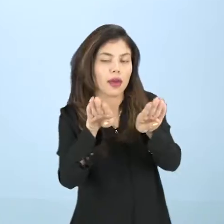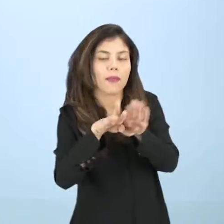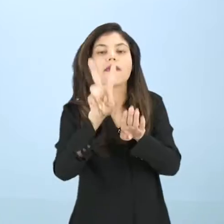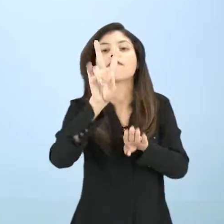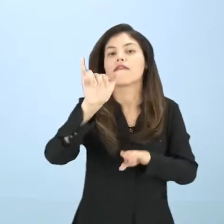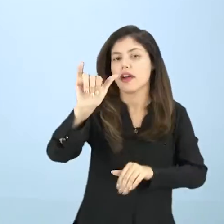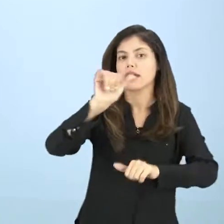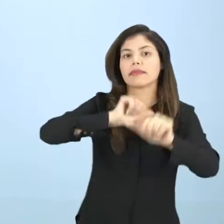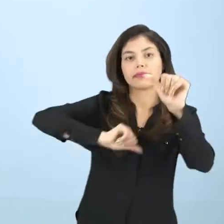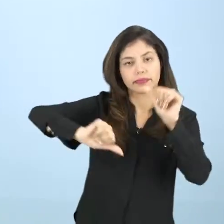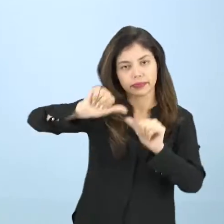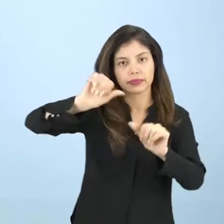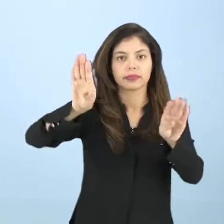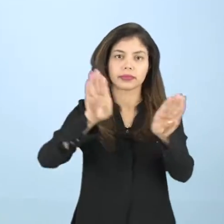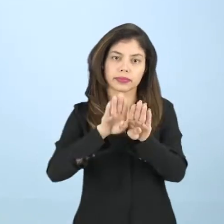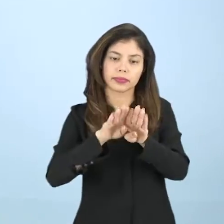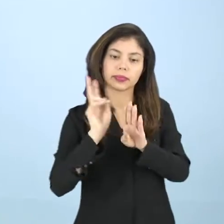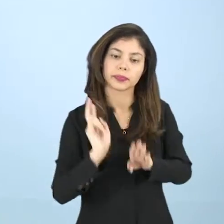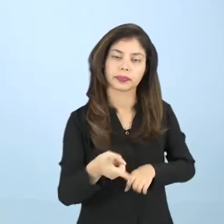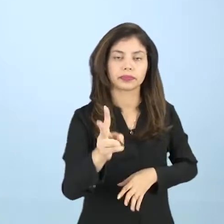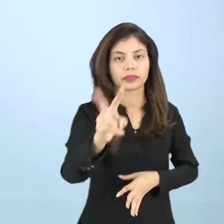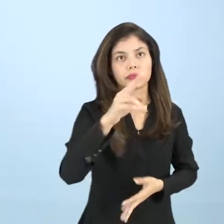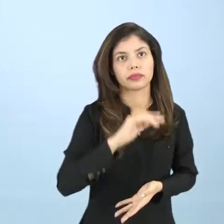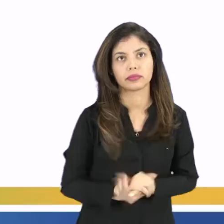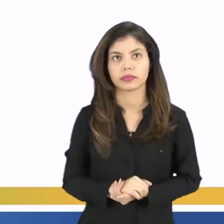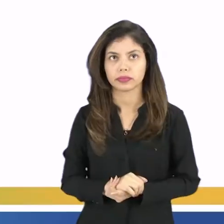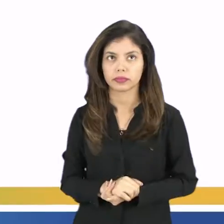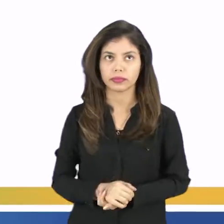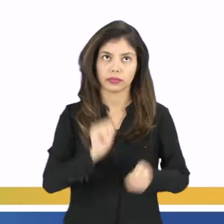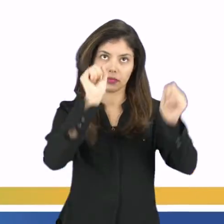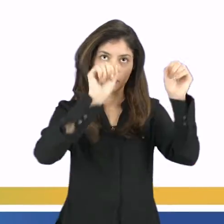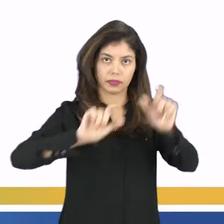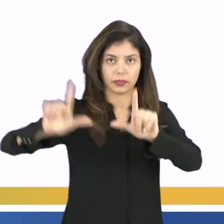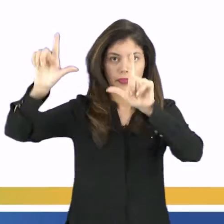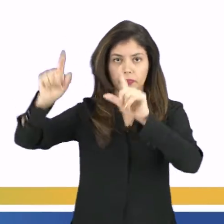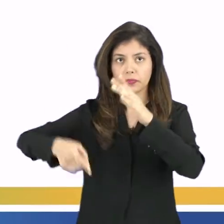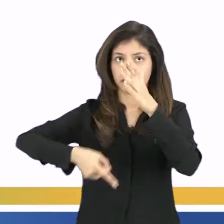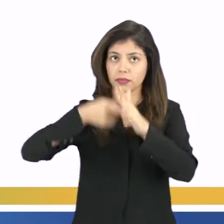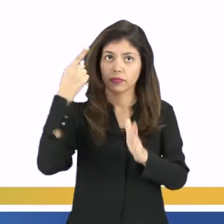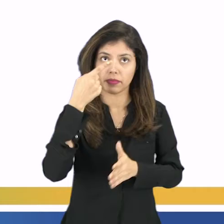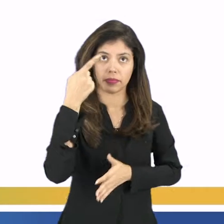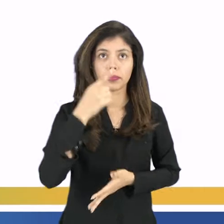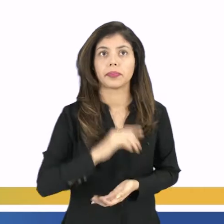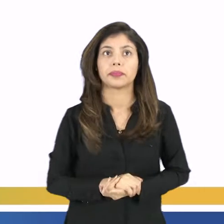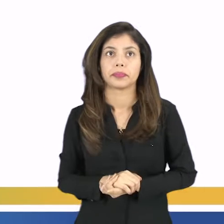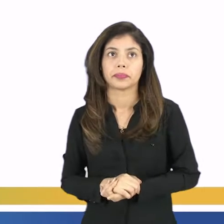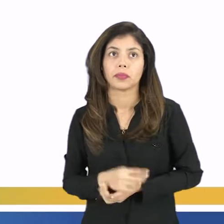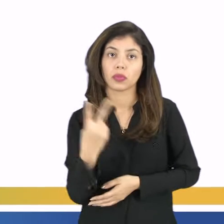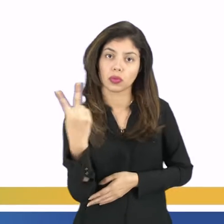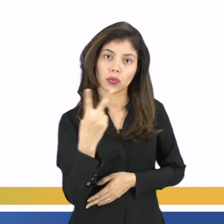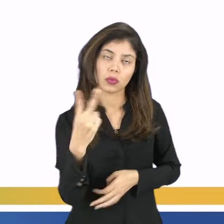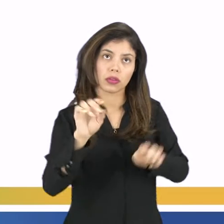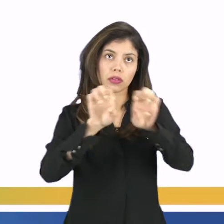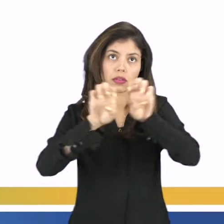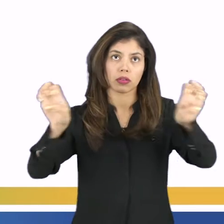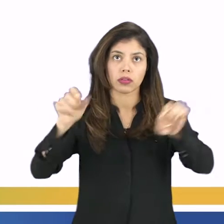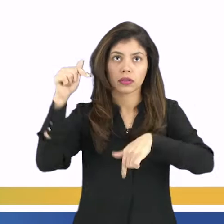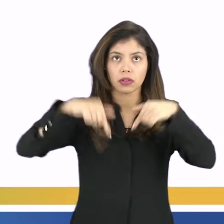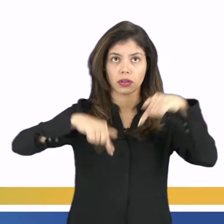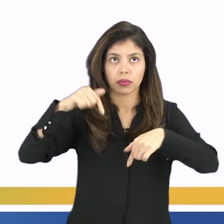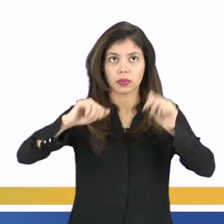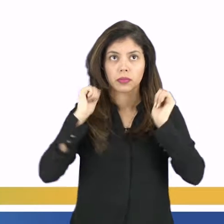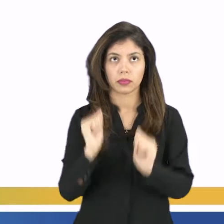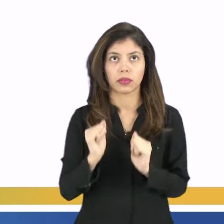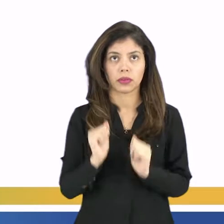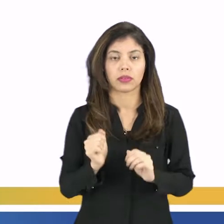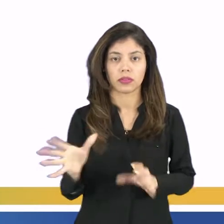será invertida e assim por diante. Então vamos acompanhar na tela. Primeiro passo, nós temos aí duas equações químicas, então essas equações